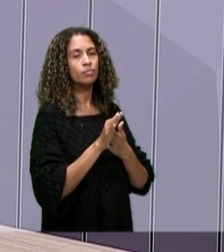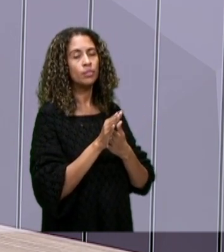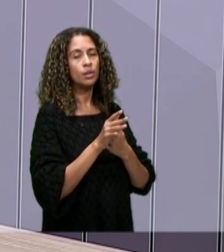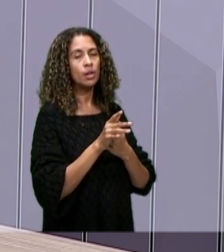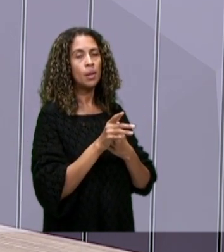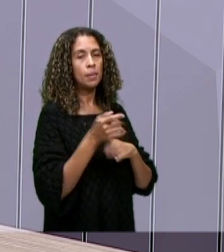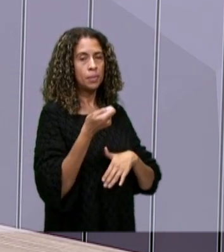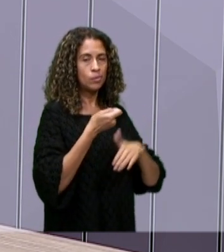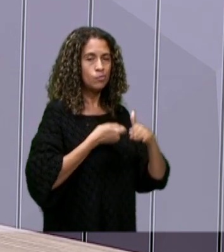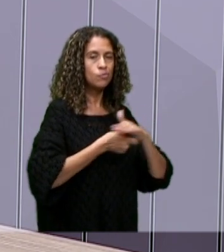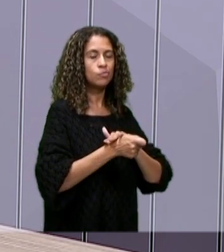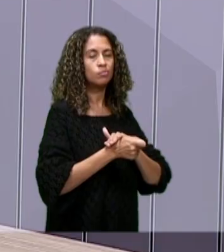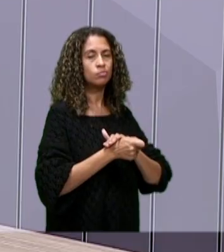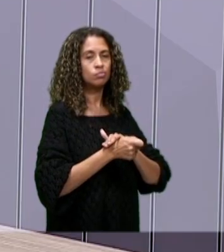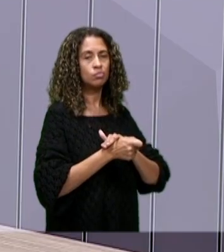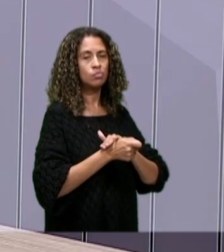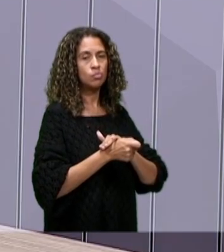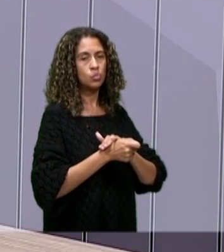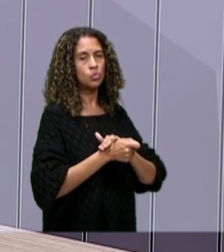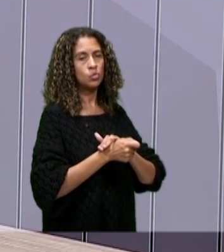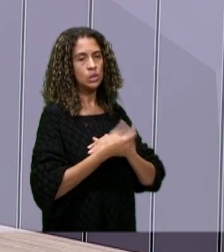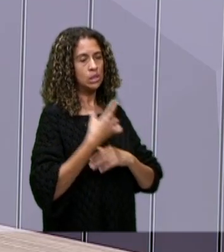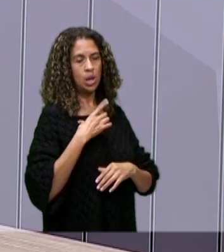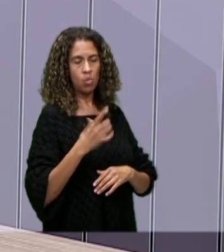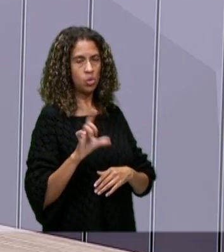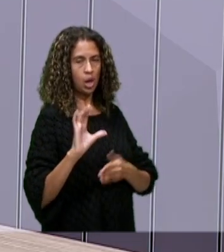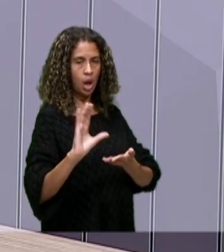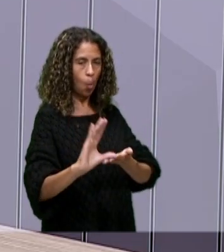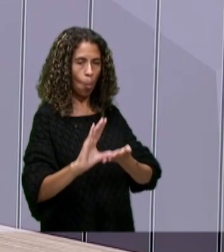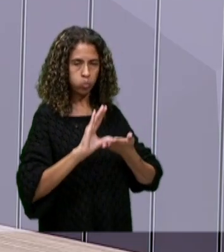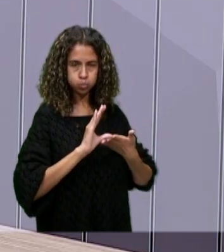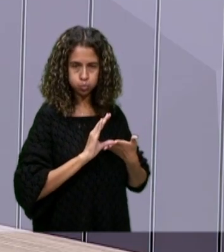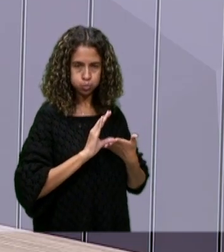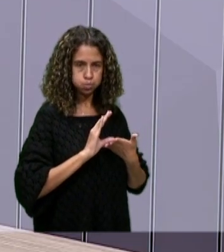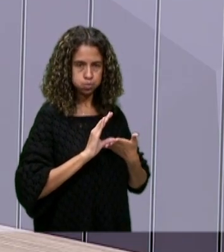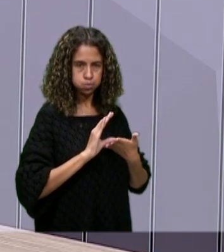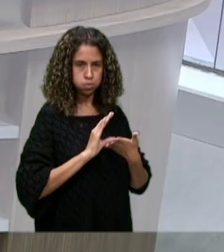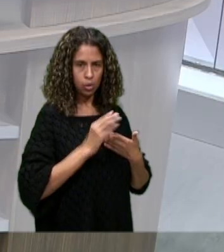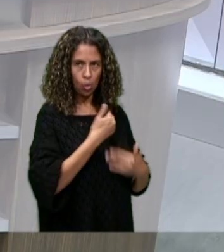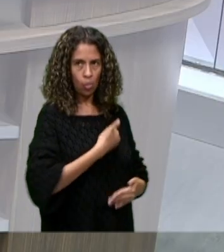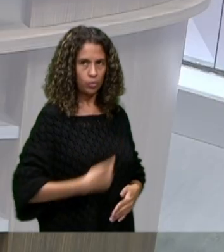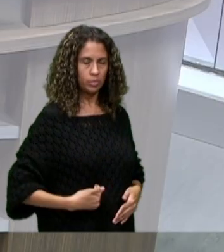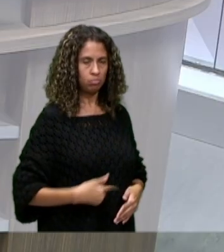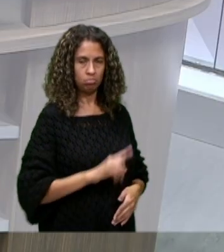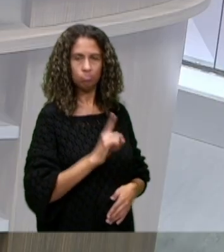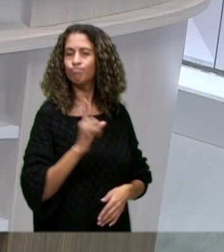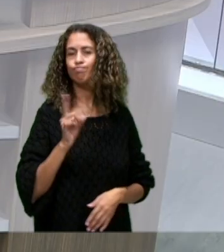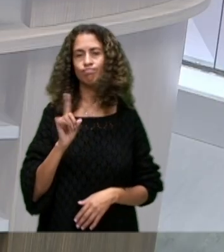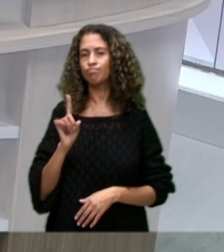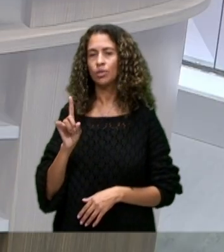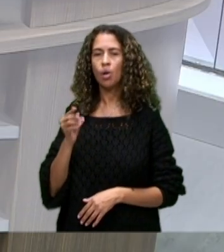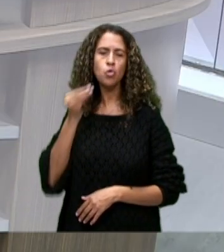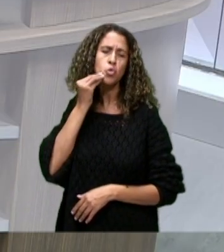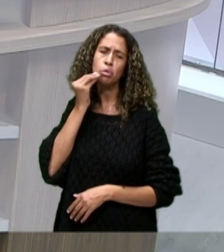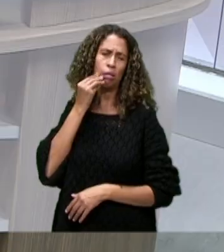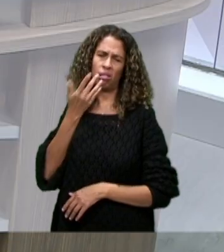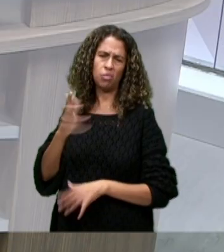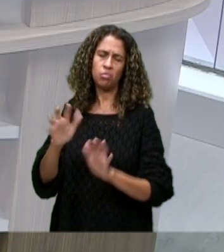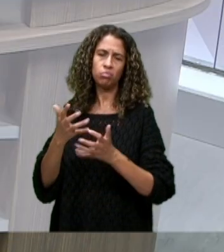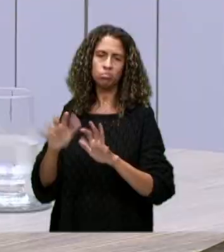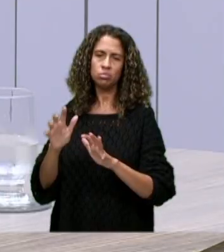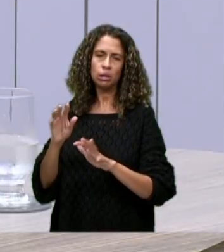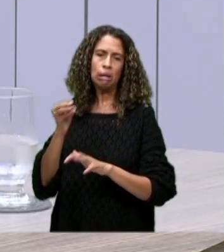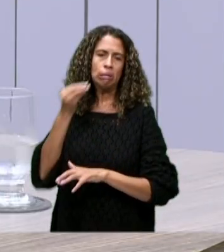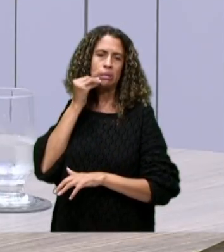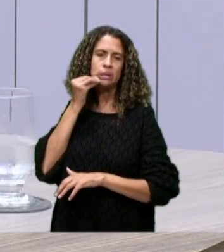financiamento da publicação, você não, mais uma vez, você não tem incentivo público. Não procurei também, nem